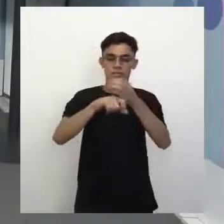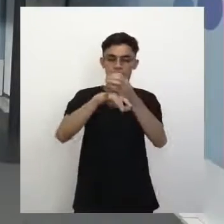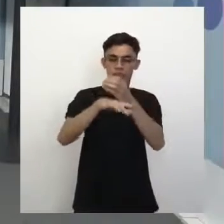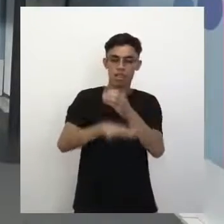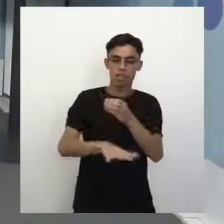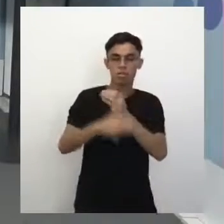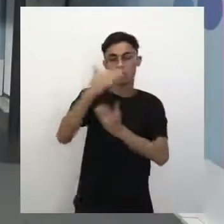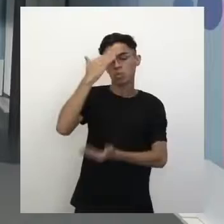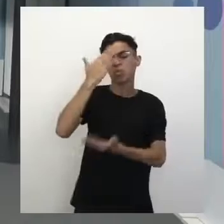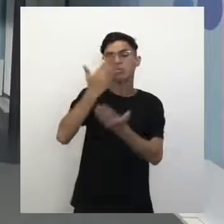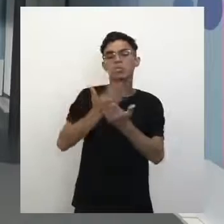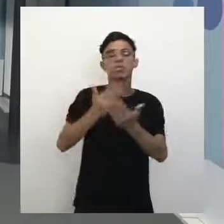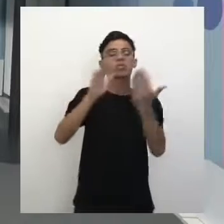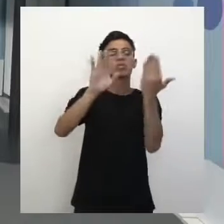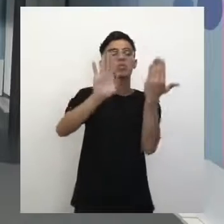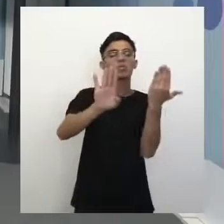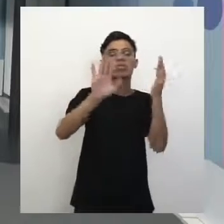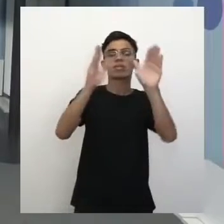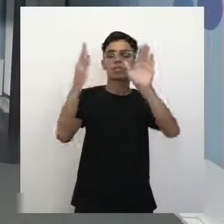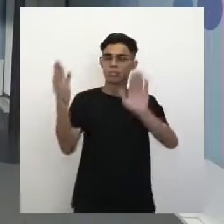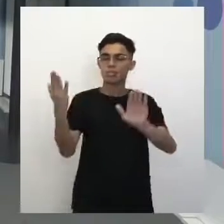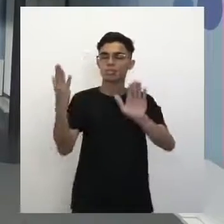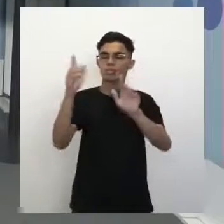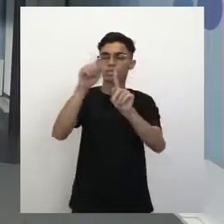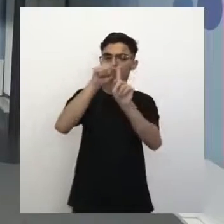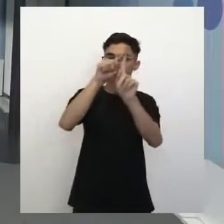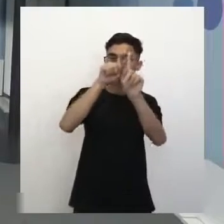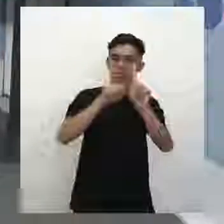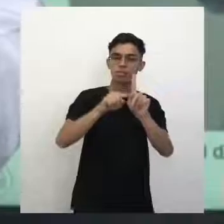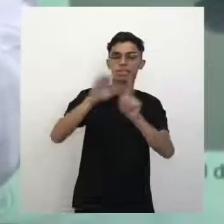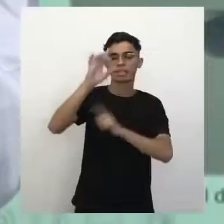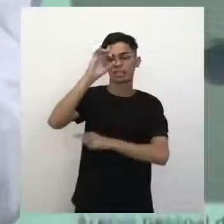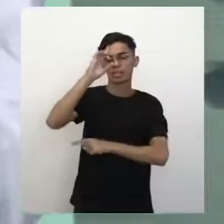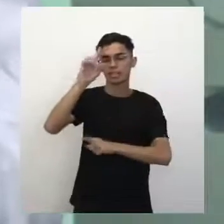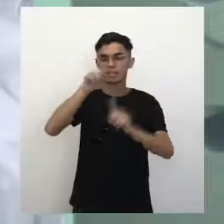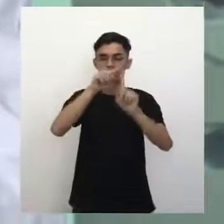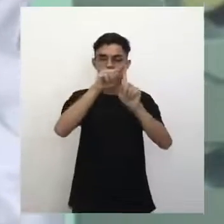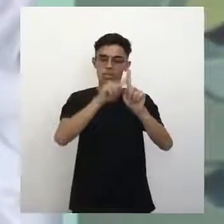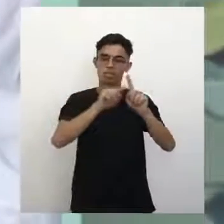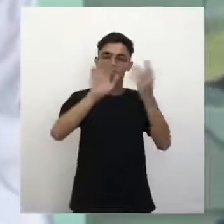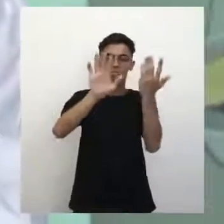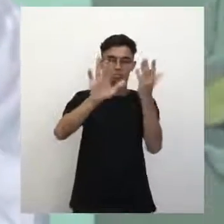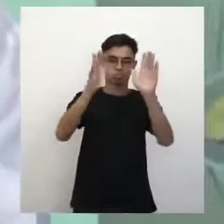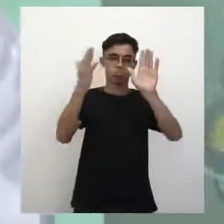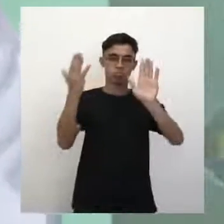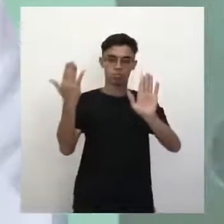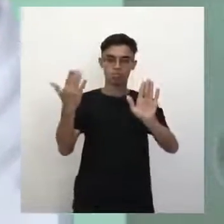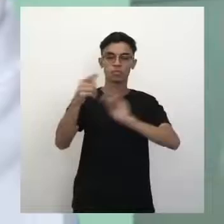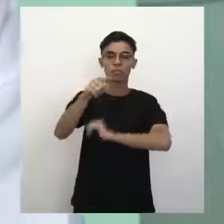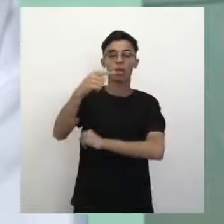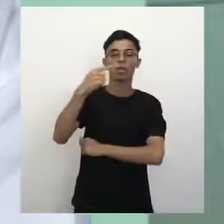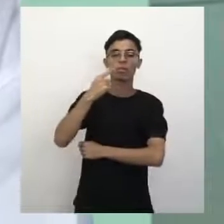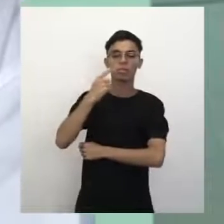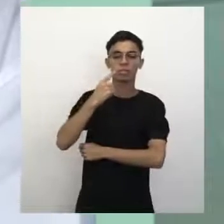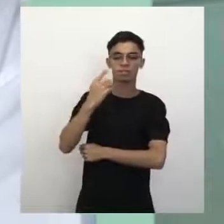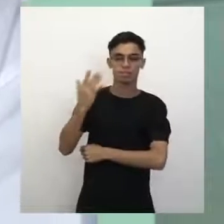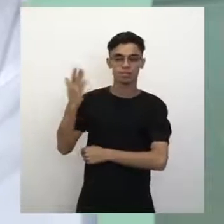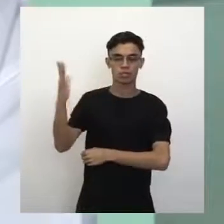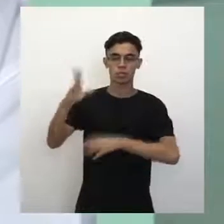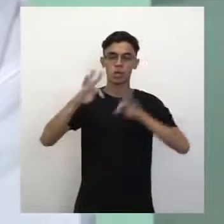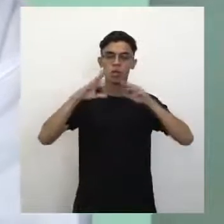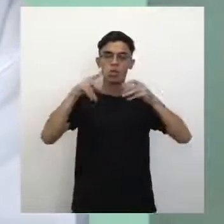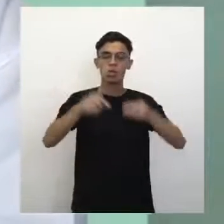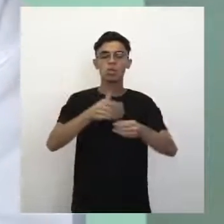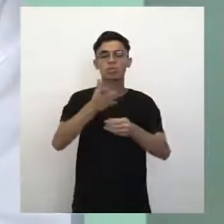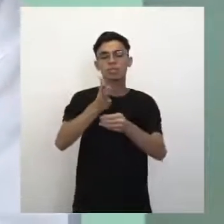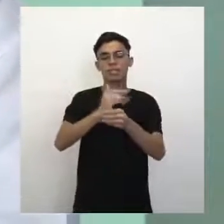por causa do tempo, né? A temperatura aqui está bem baixa, nesses últimos dias está bem baixo para cá. Olha só, tá vendo? Todas elas